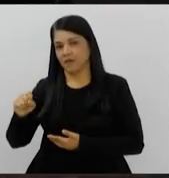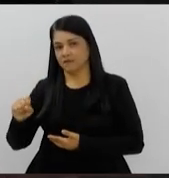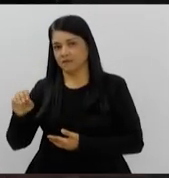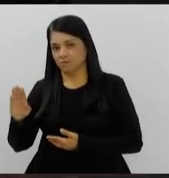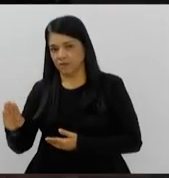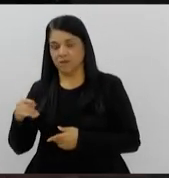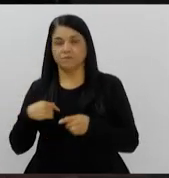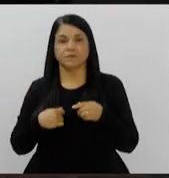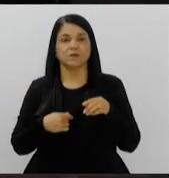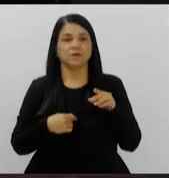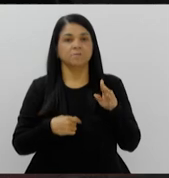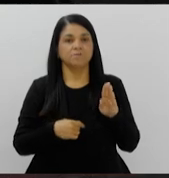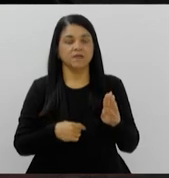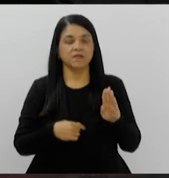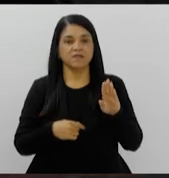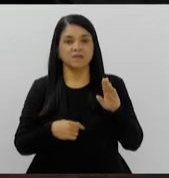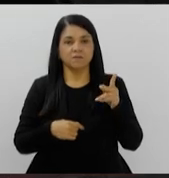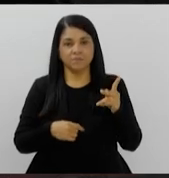bancada do PCdoB inteira,